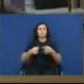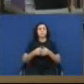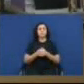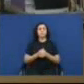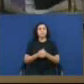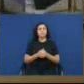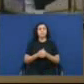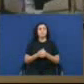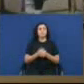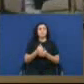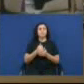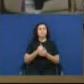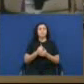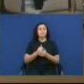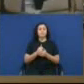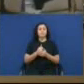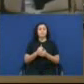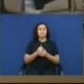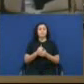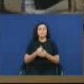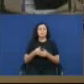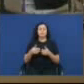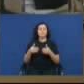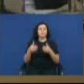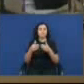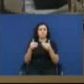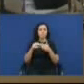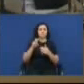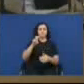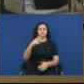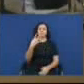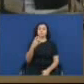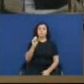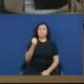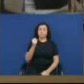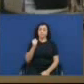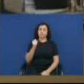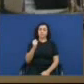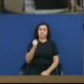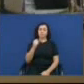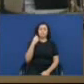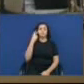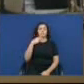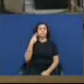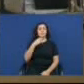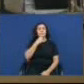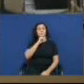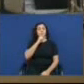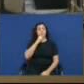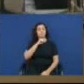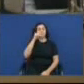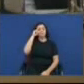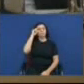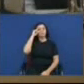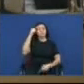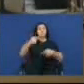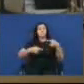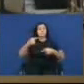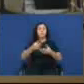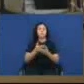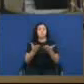perdoe. Pois bem, o requerimento 548, de autoria dos vereadores Raul Nilson e Faridzaine, vai à